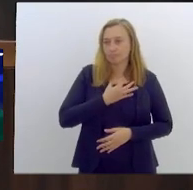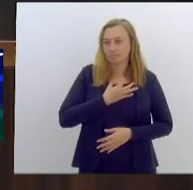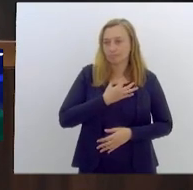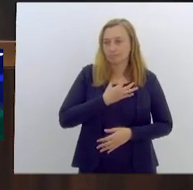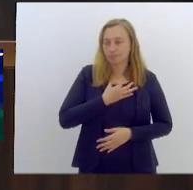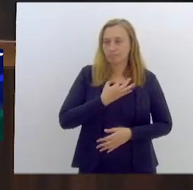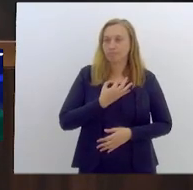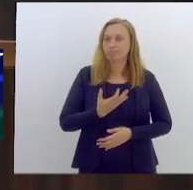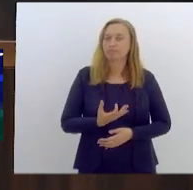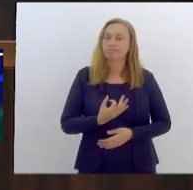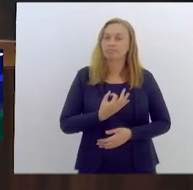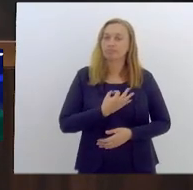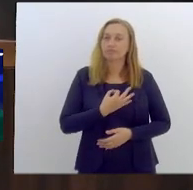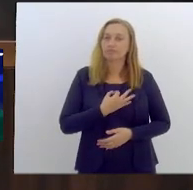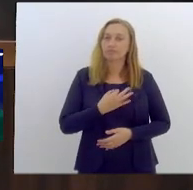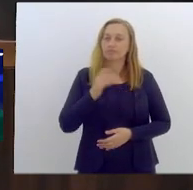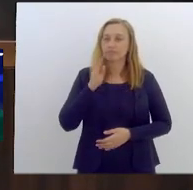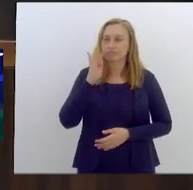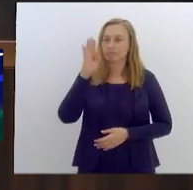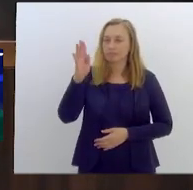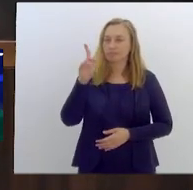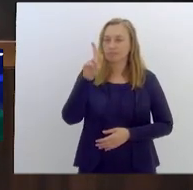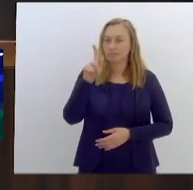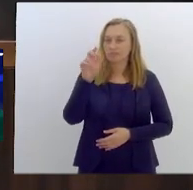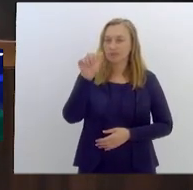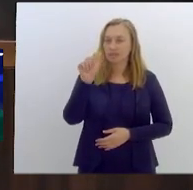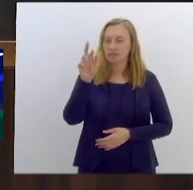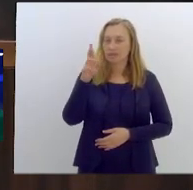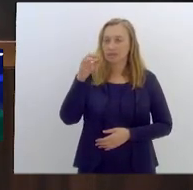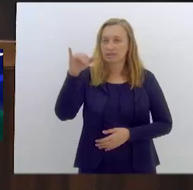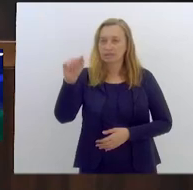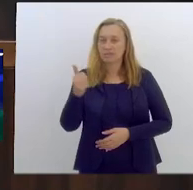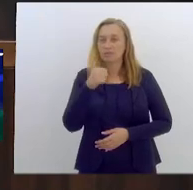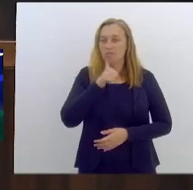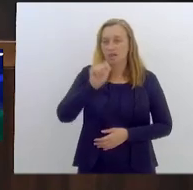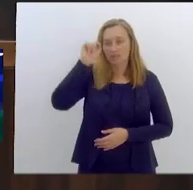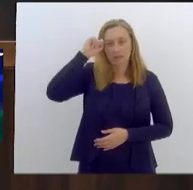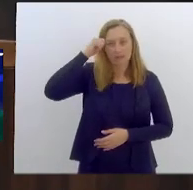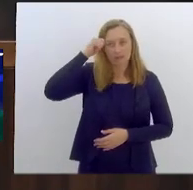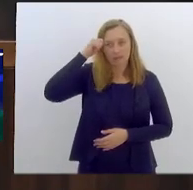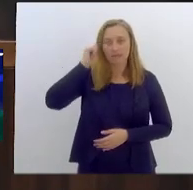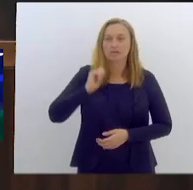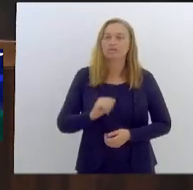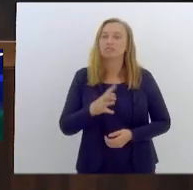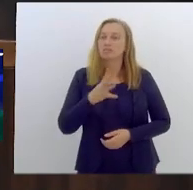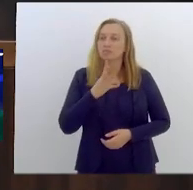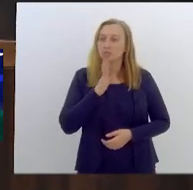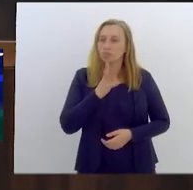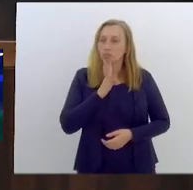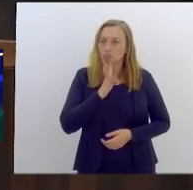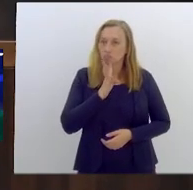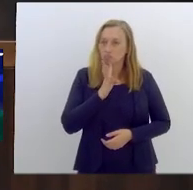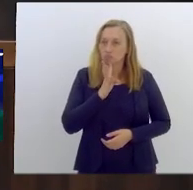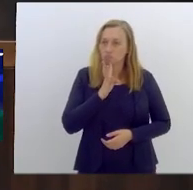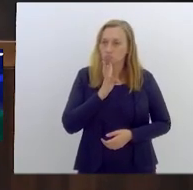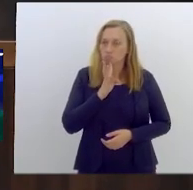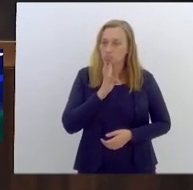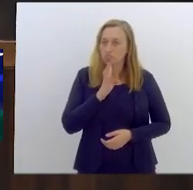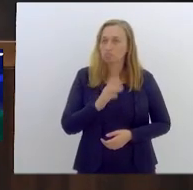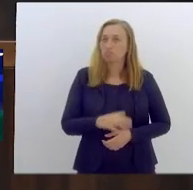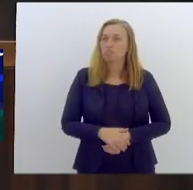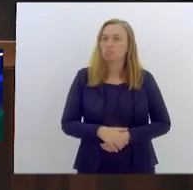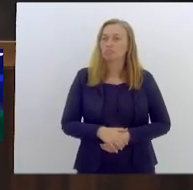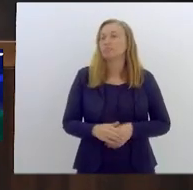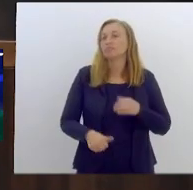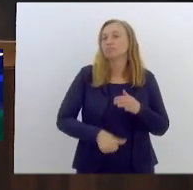Esperança Garcia, essa mulher negra, que foi reconhecida,